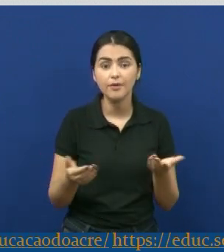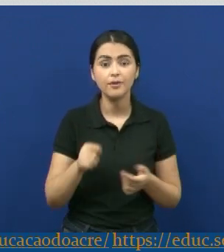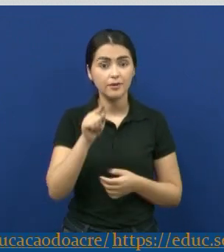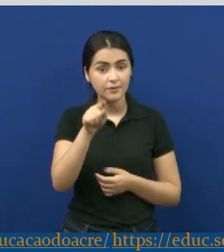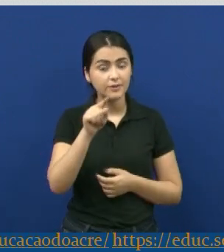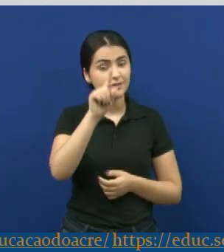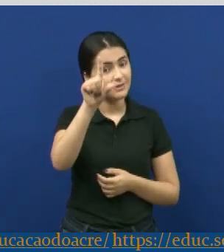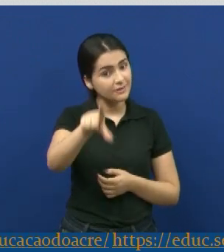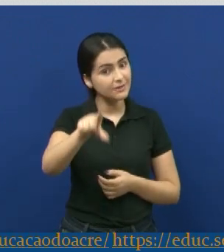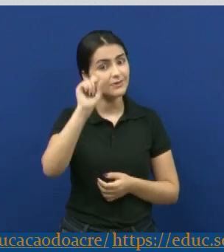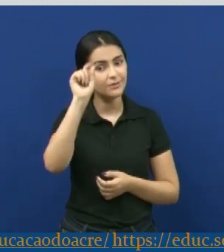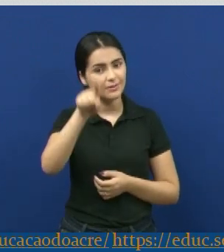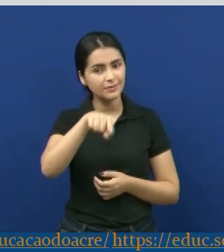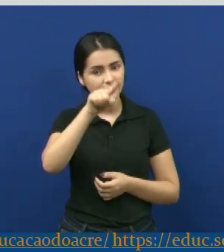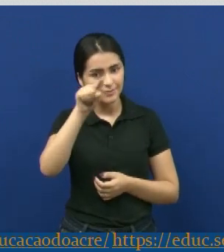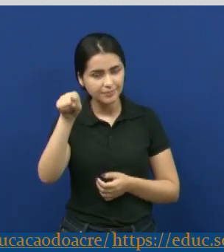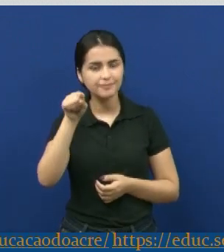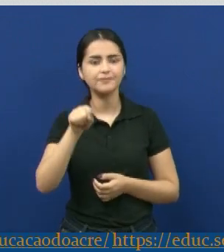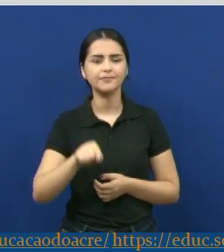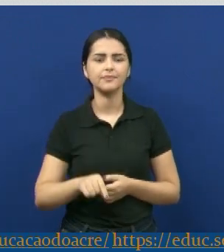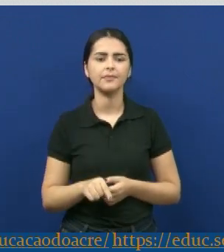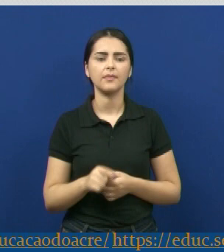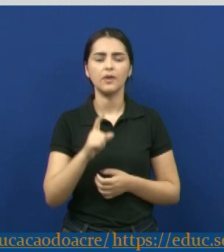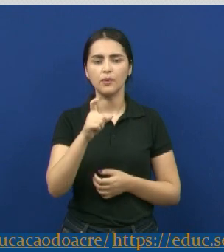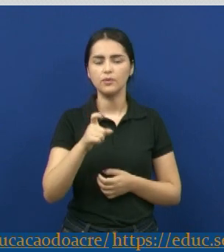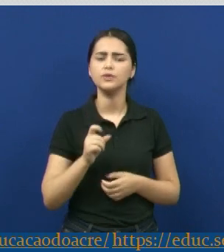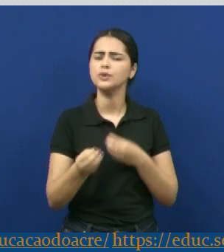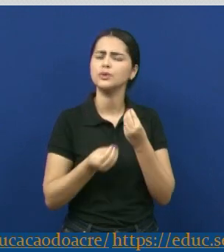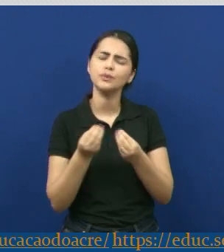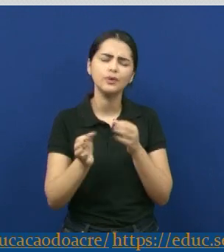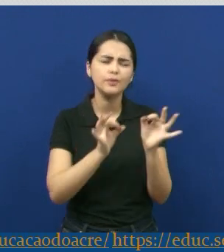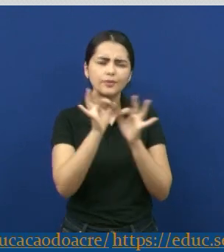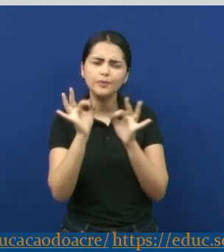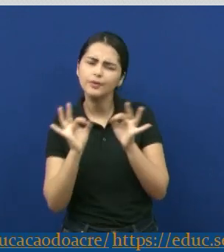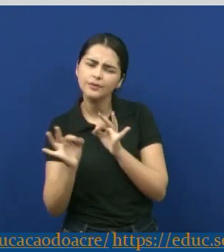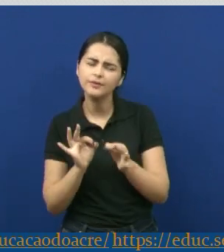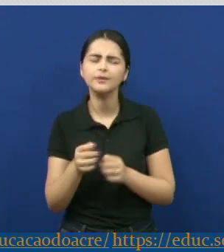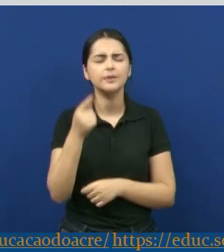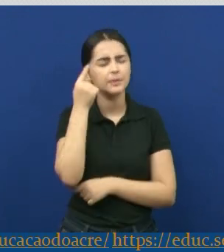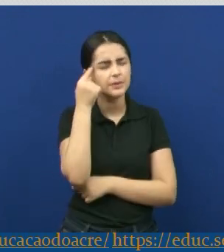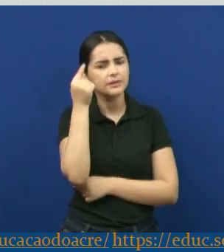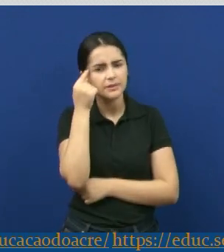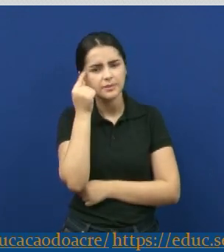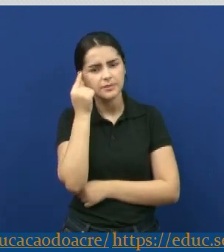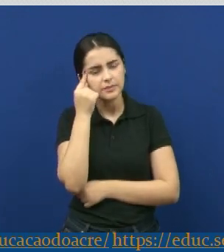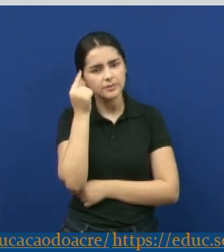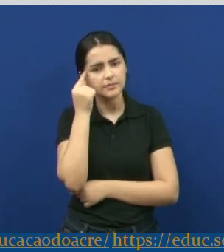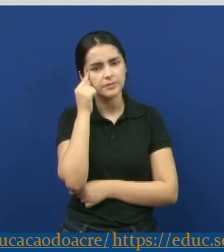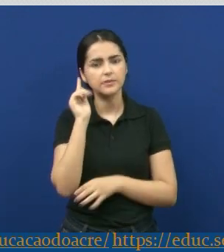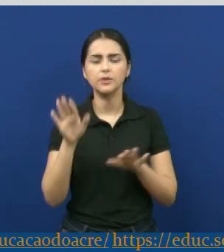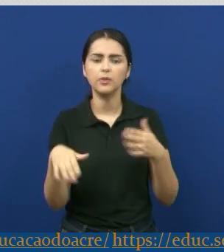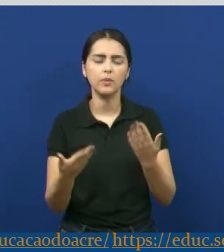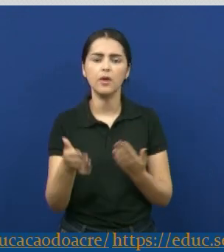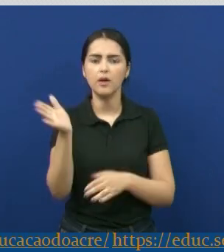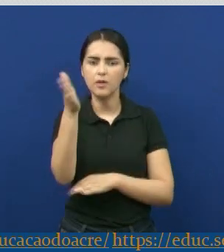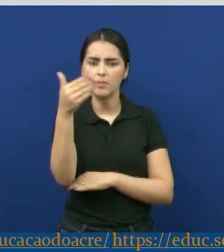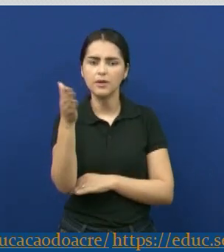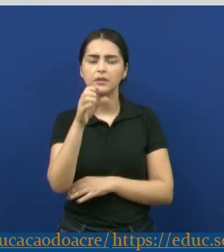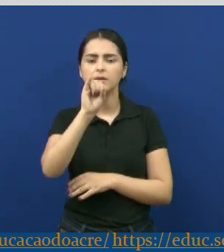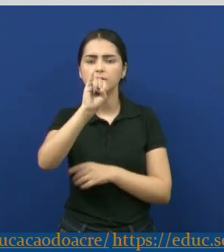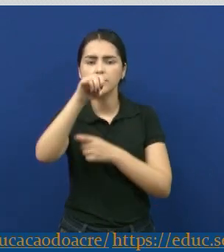coloquem lá a letrinha, vão marcando. Como vai ficar essa ordem? Pensando. Qual é a bandeira do